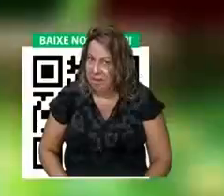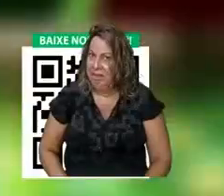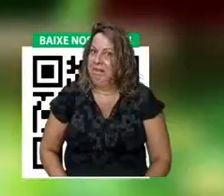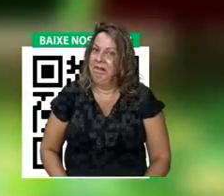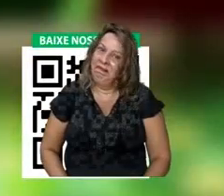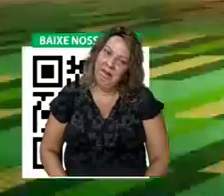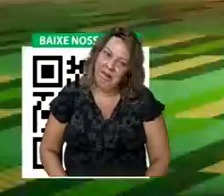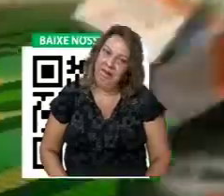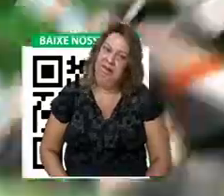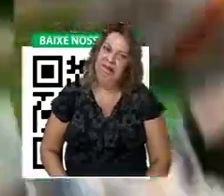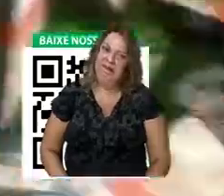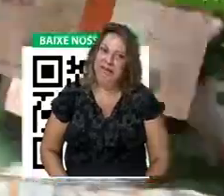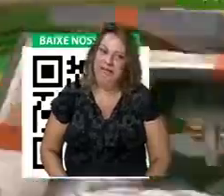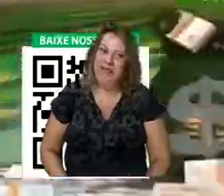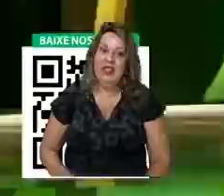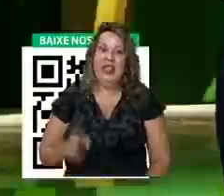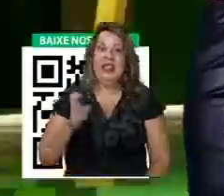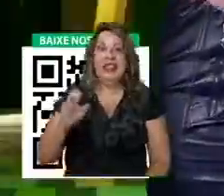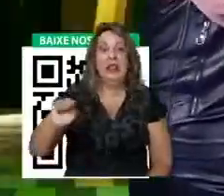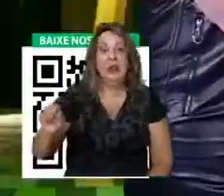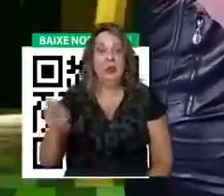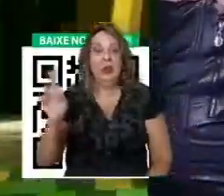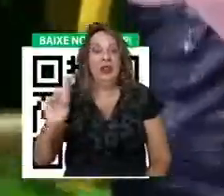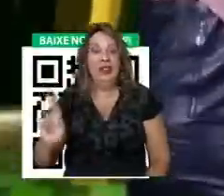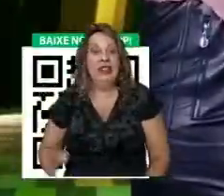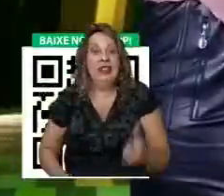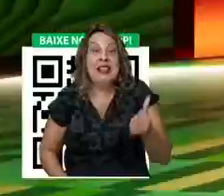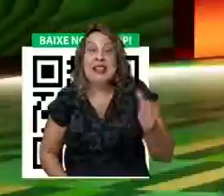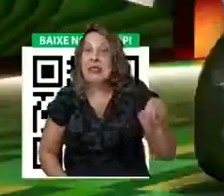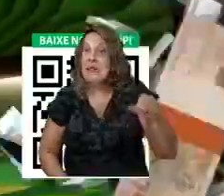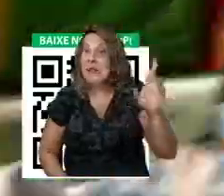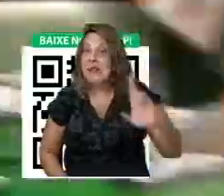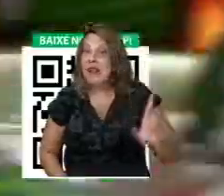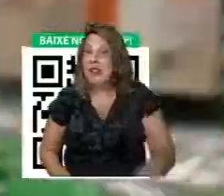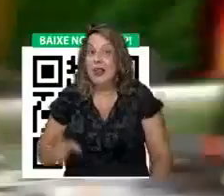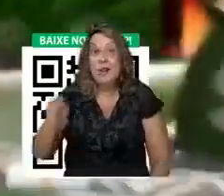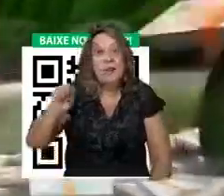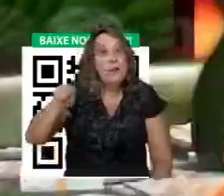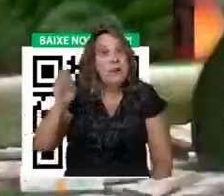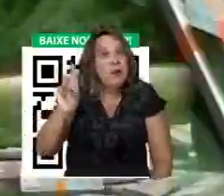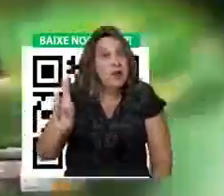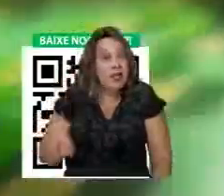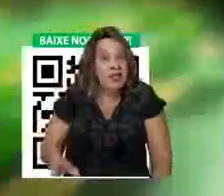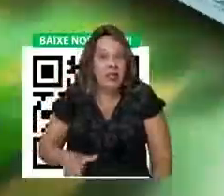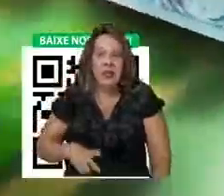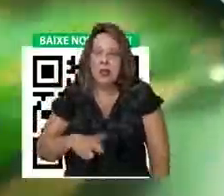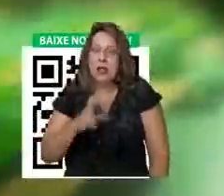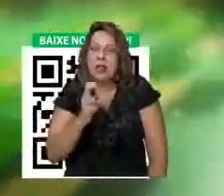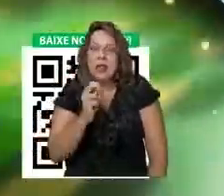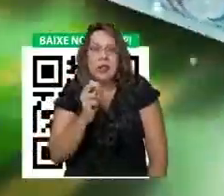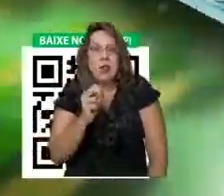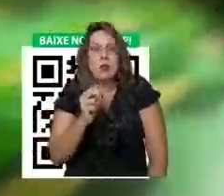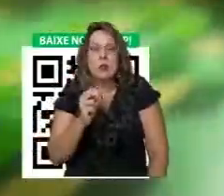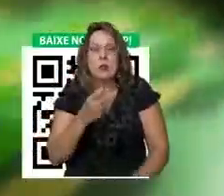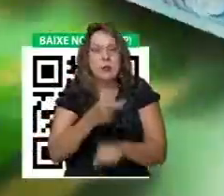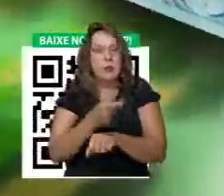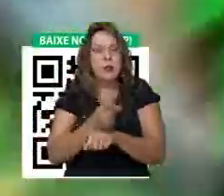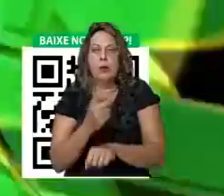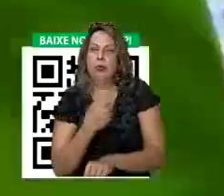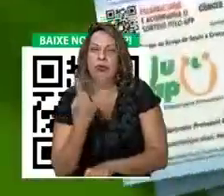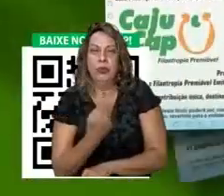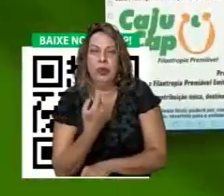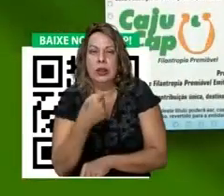quarto prêmio. E tem mais, viu? 5 mil no primeiro prêmio, 6 mil no segundo, 8 mil reais no terceiro e 50 prêmios de R$500 no